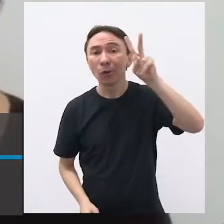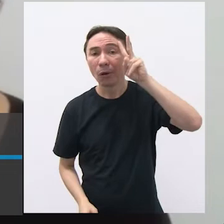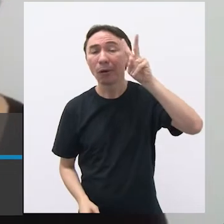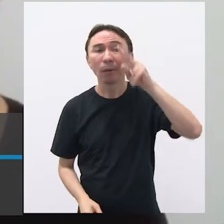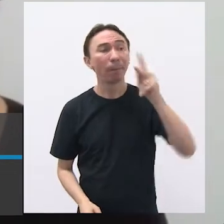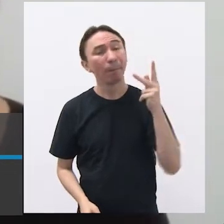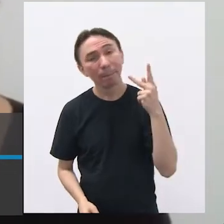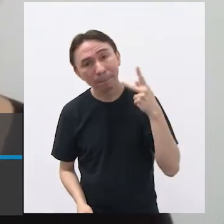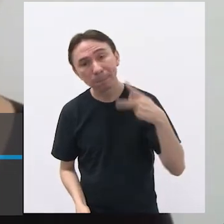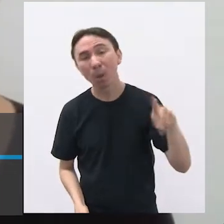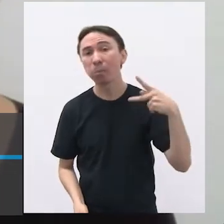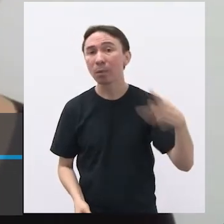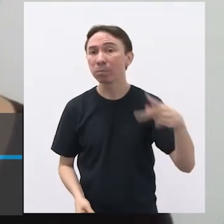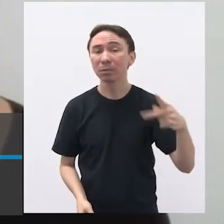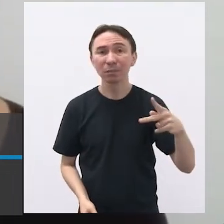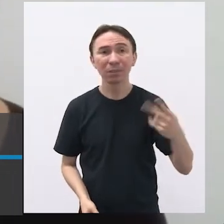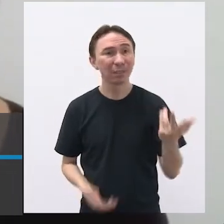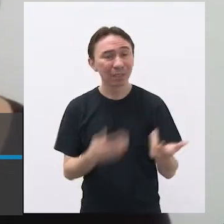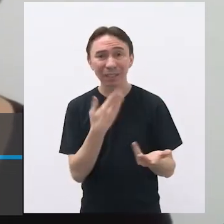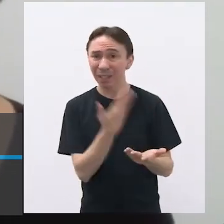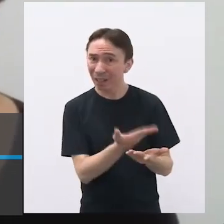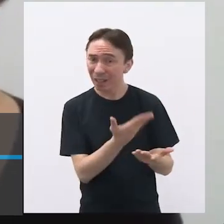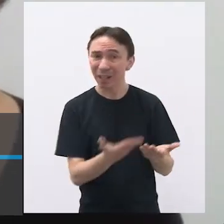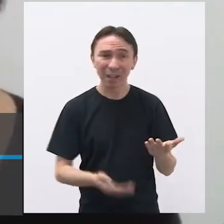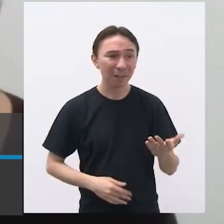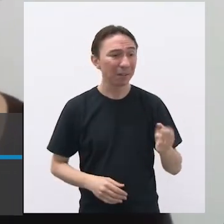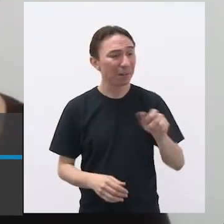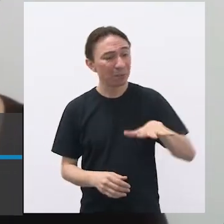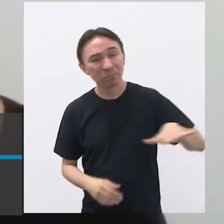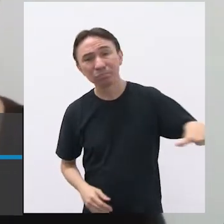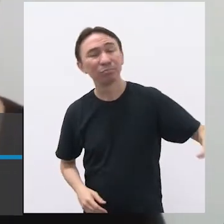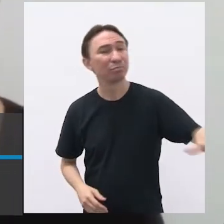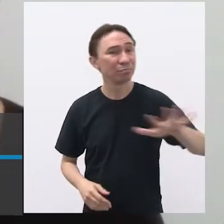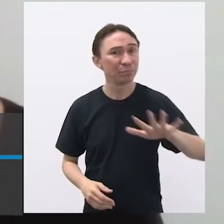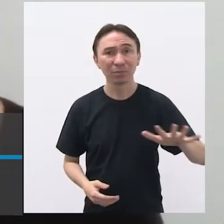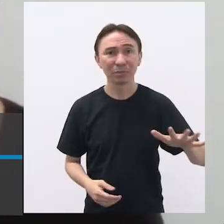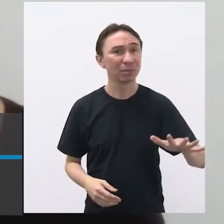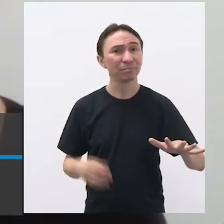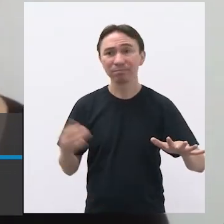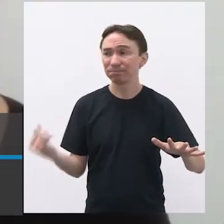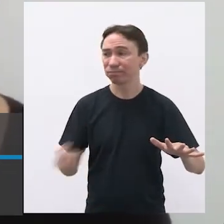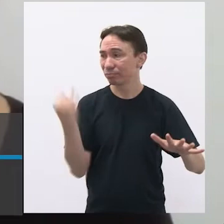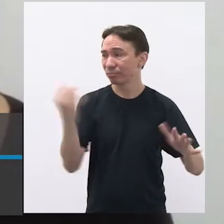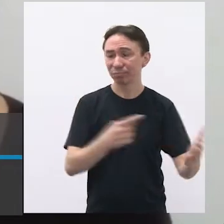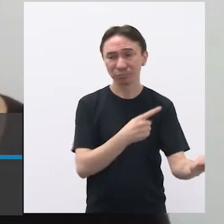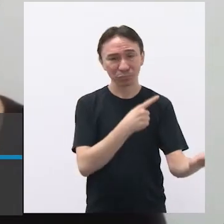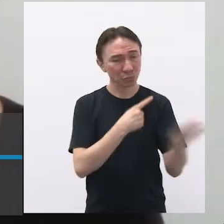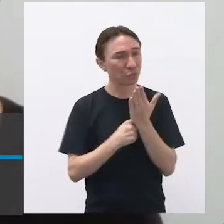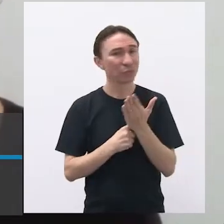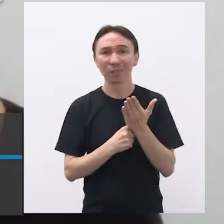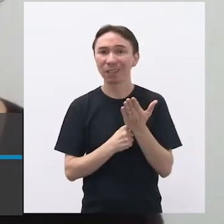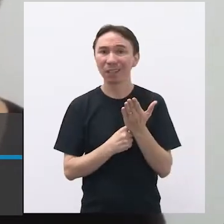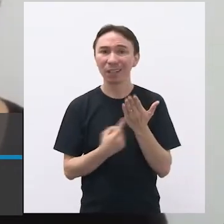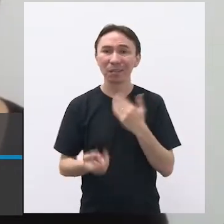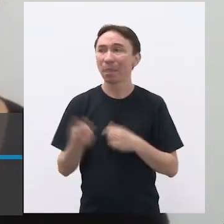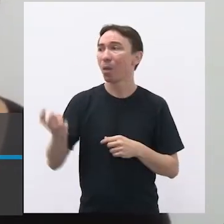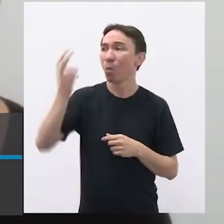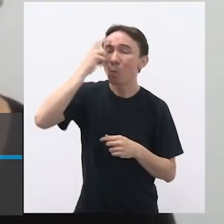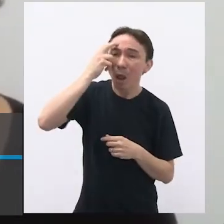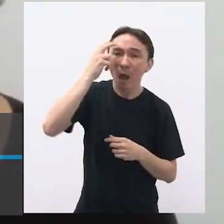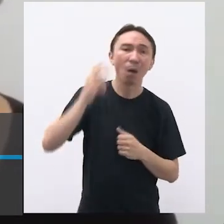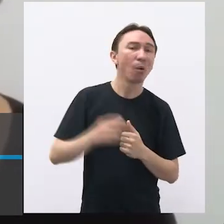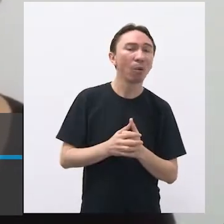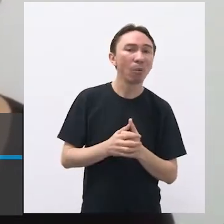que são fundamentais aí para nos formar do ponto de vista cultural, né? Do ponto de vista